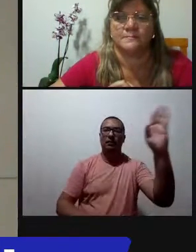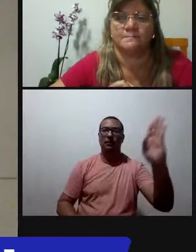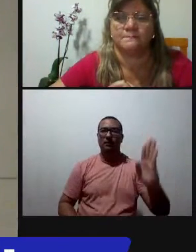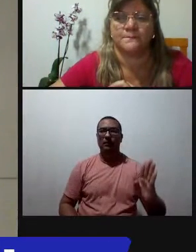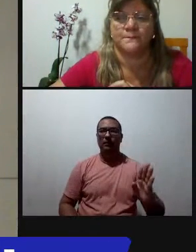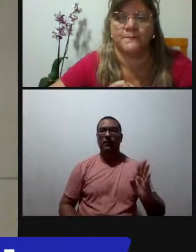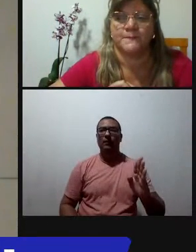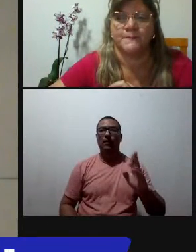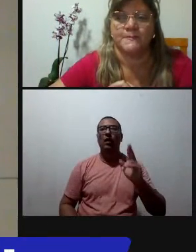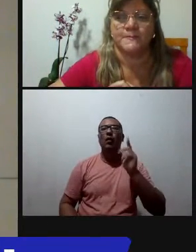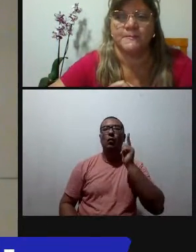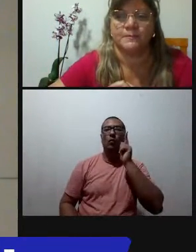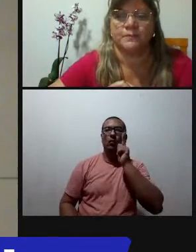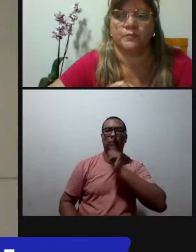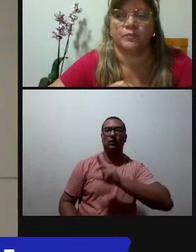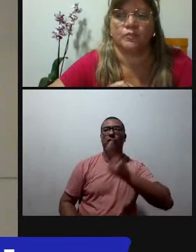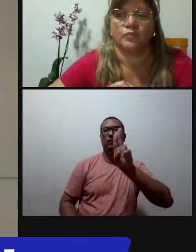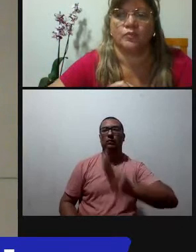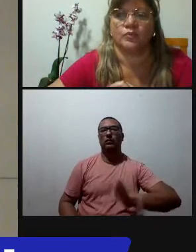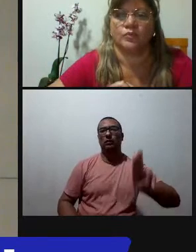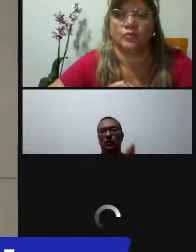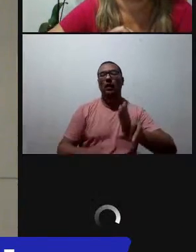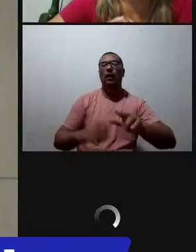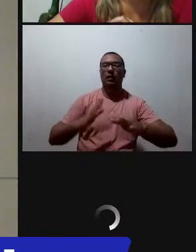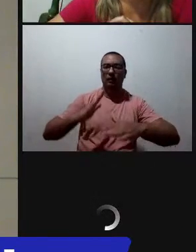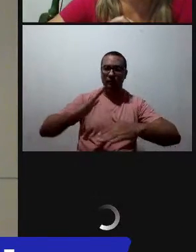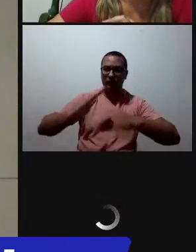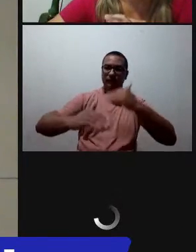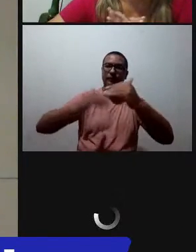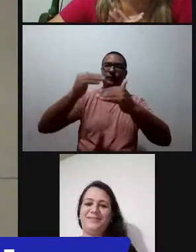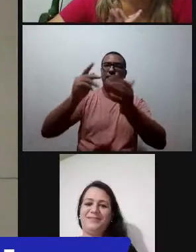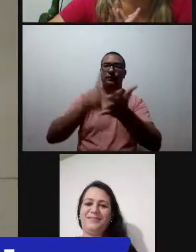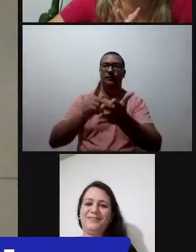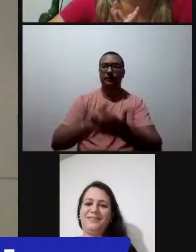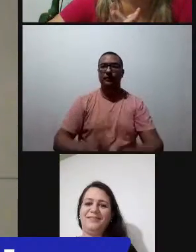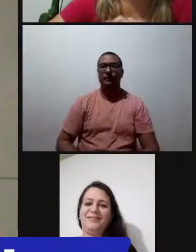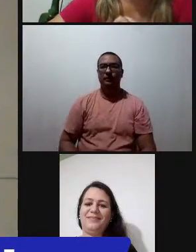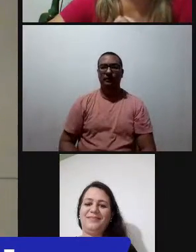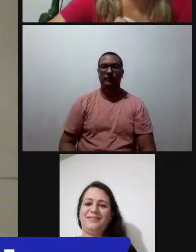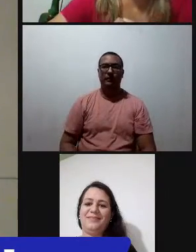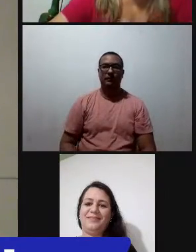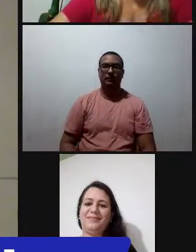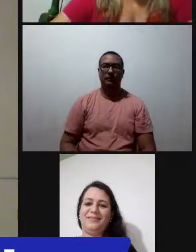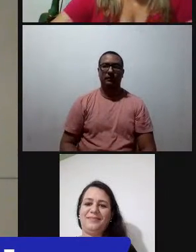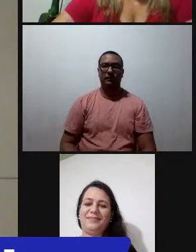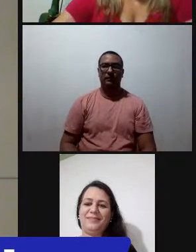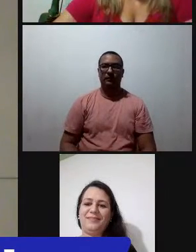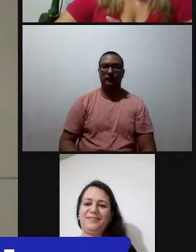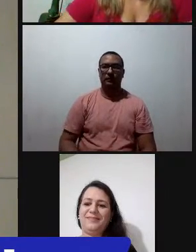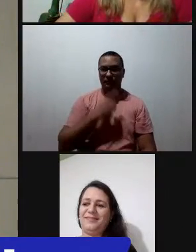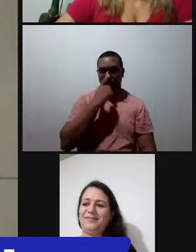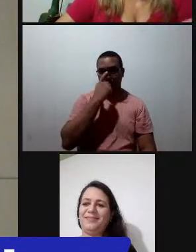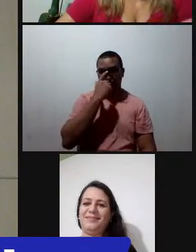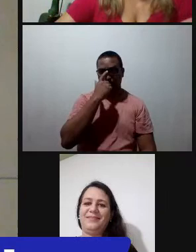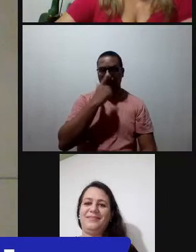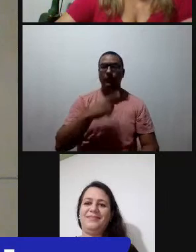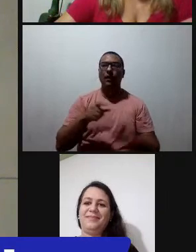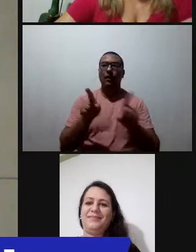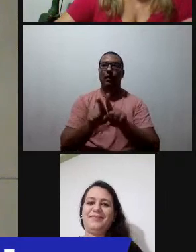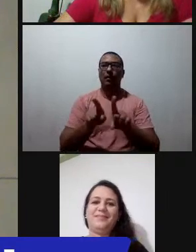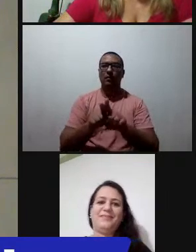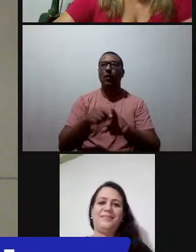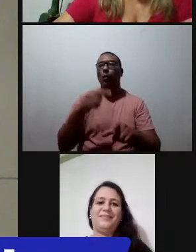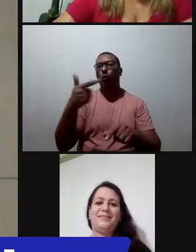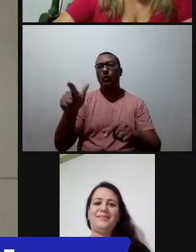transformar efetivamente num país desenvolvido. Uma outra dimensão que no Brasil dispensa